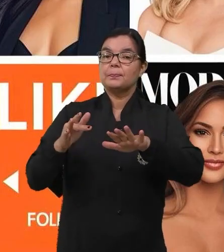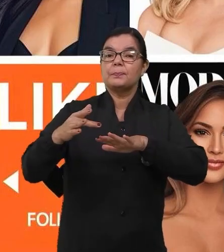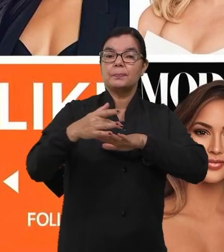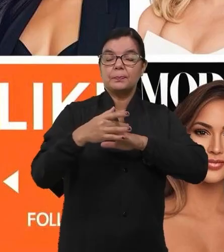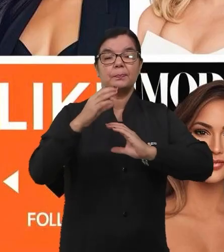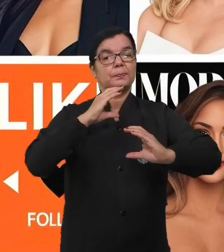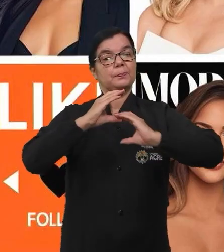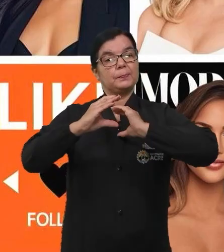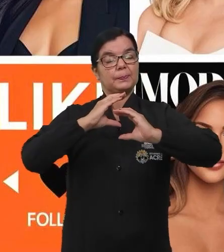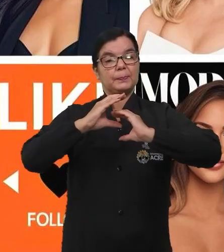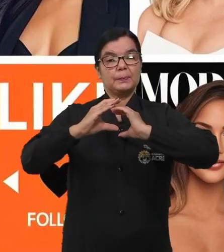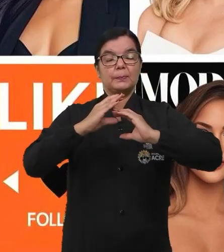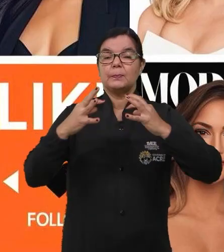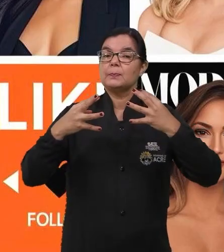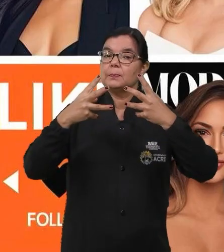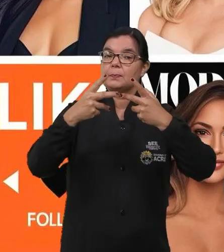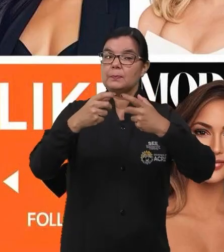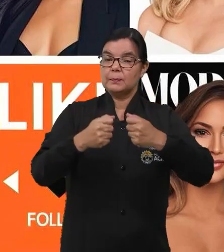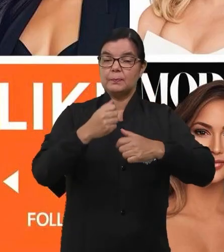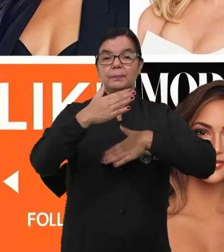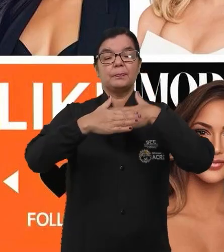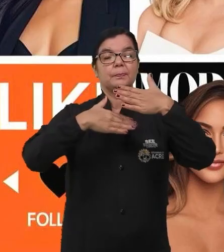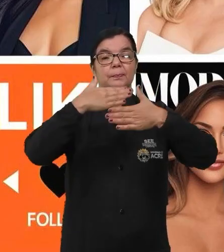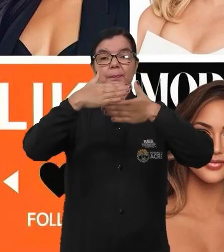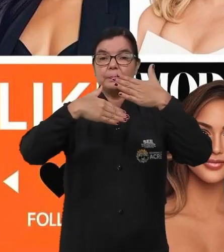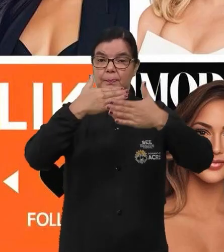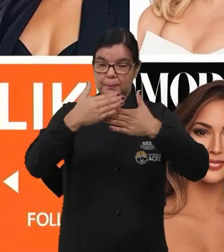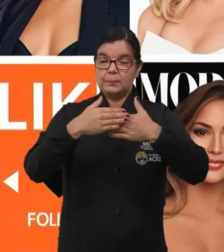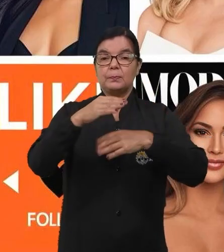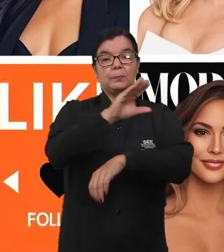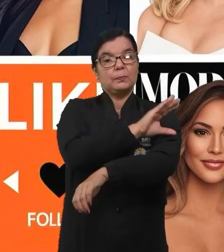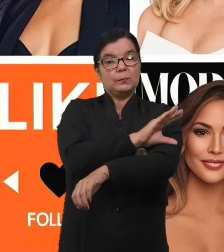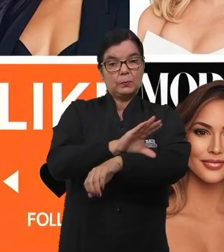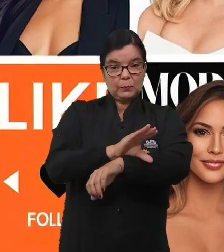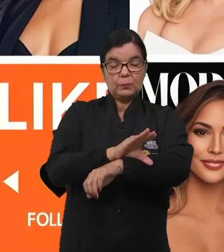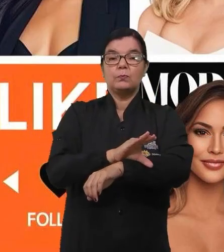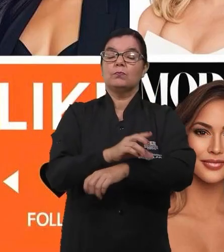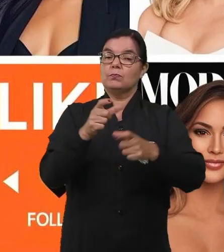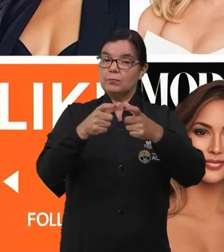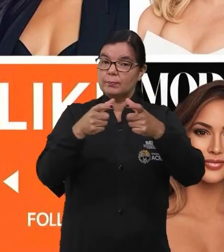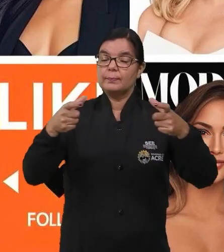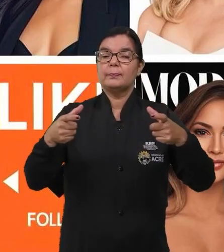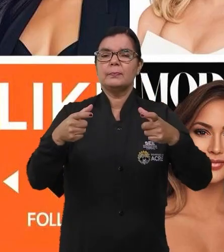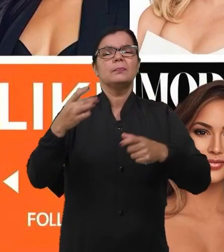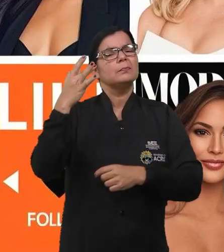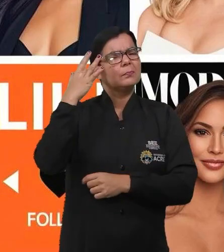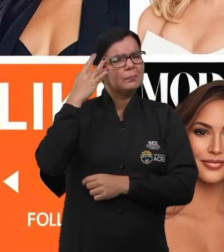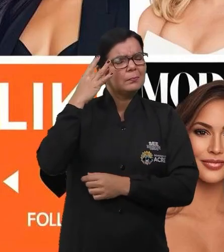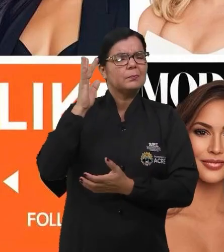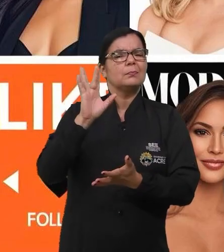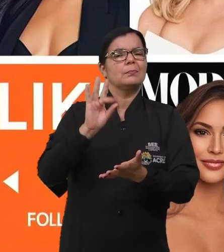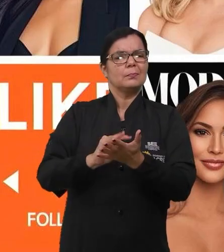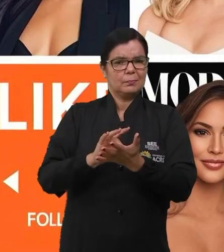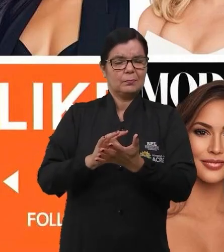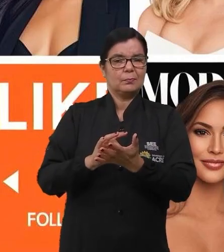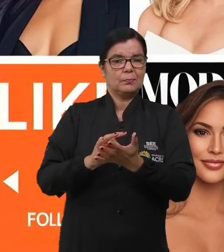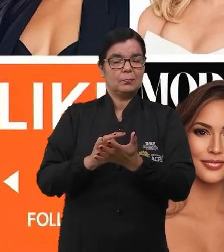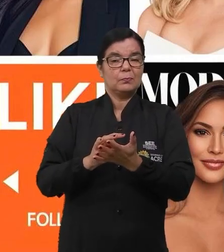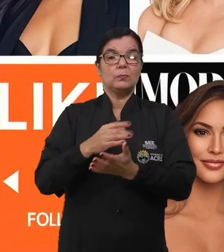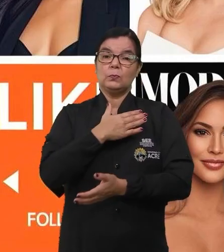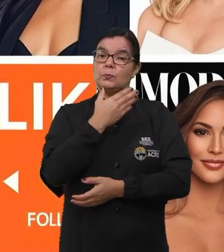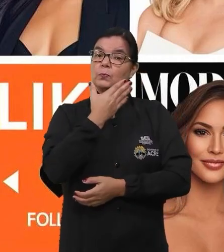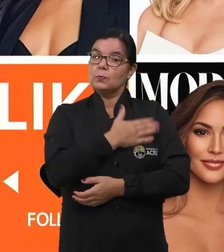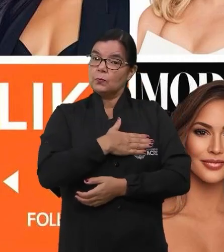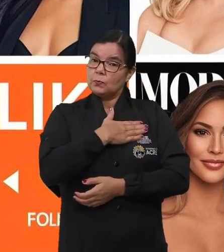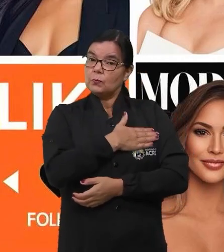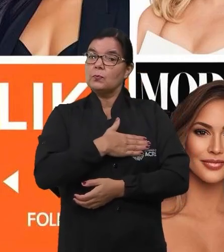de massa, tudo para o desenvolvimento de uma cultura de massa. Será que realmente os seus gostos